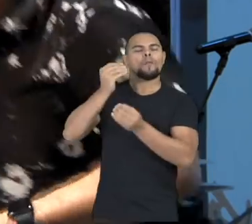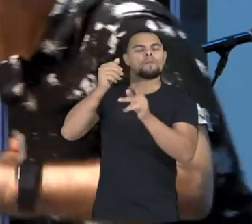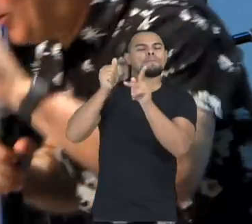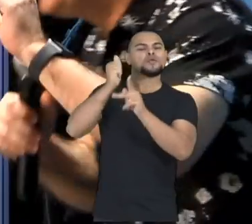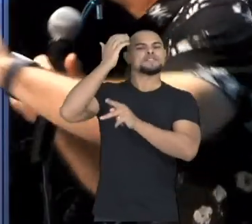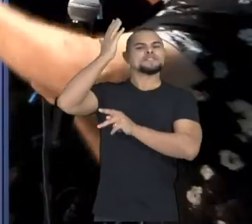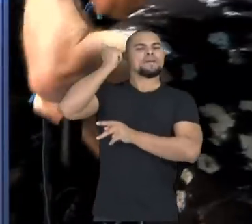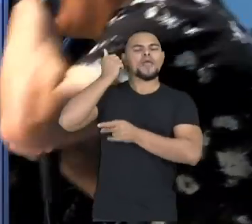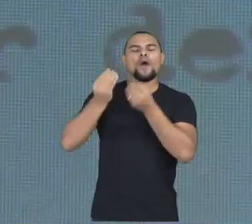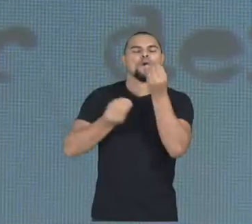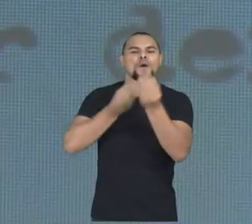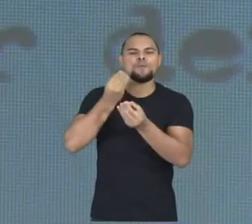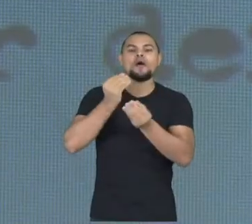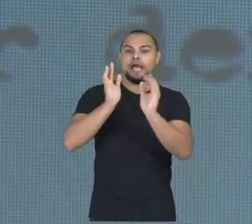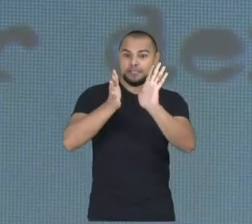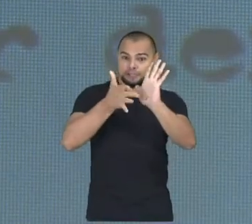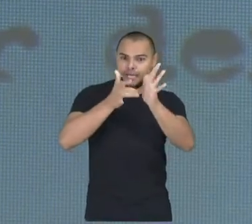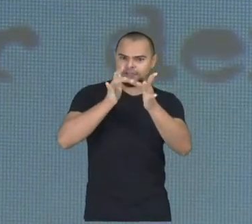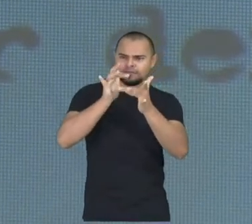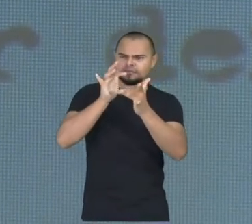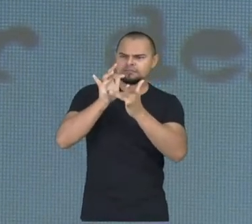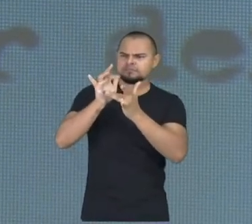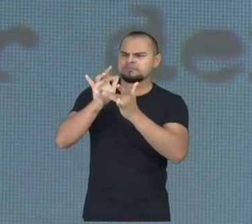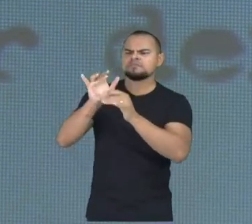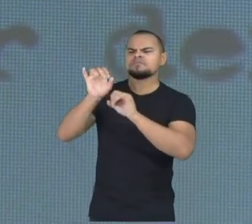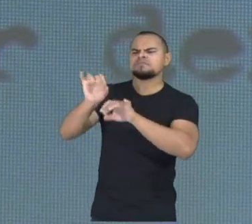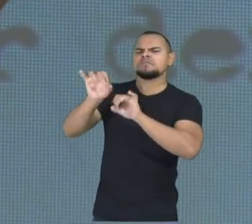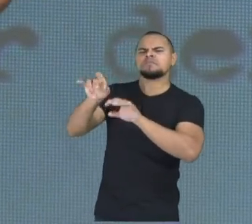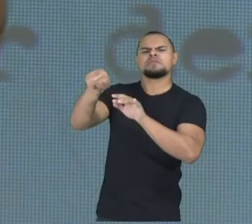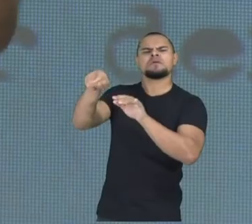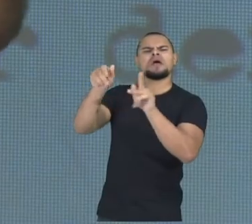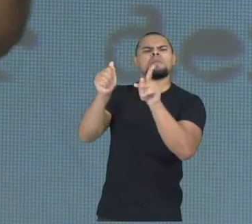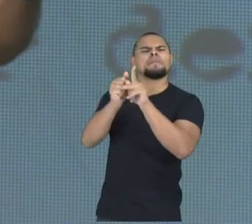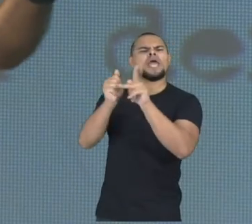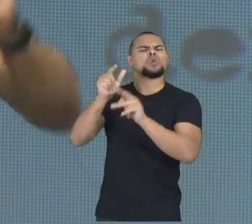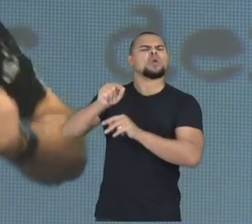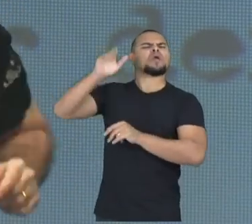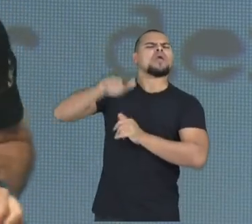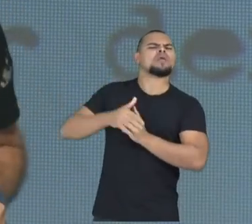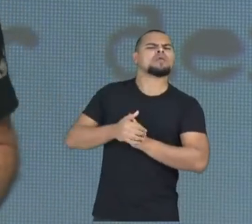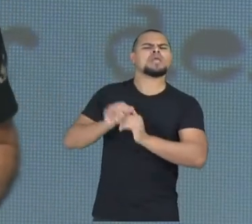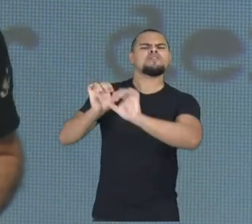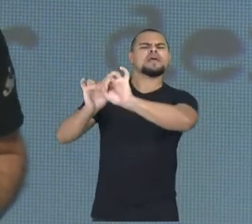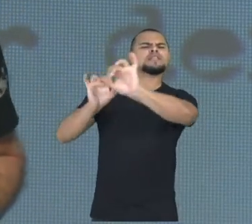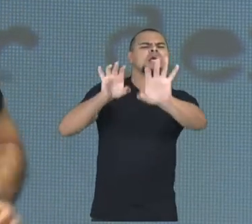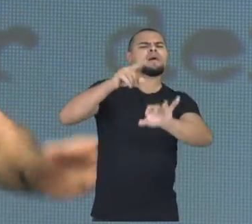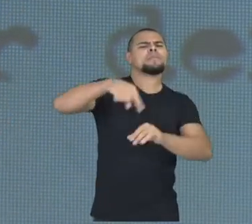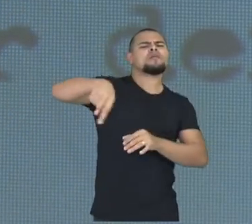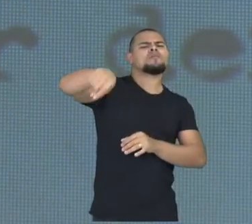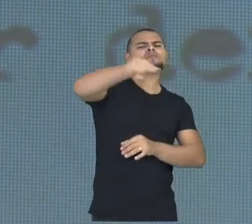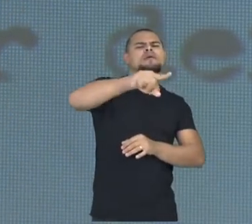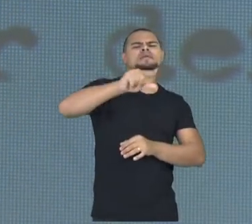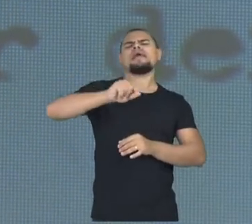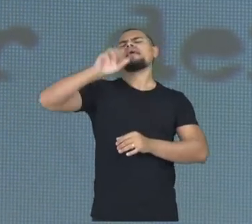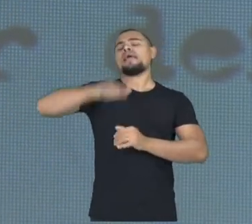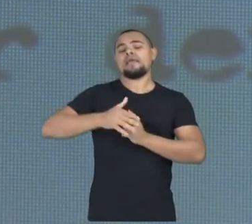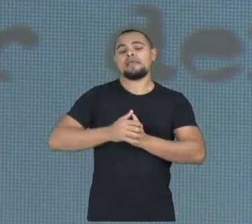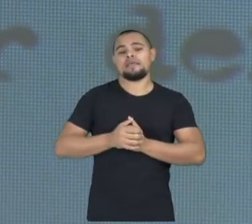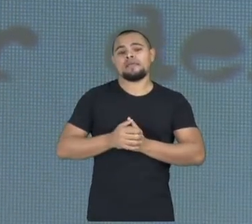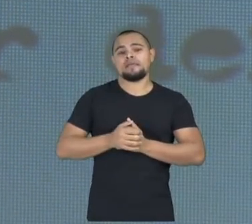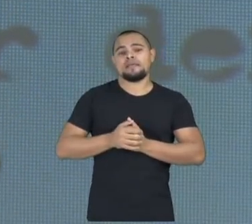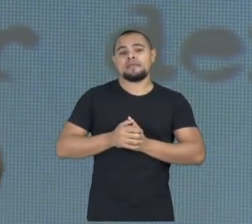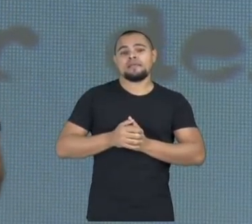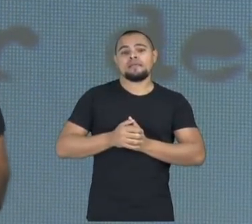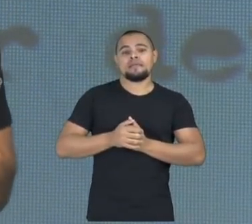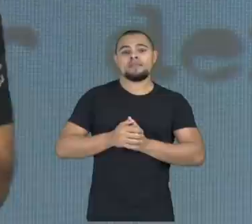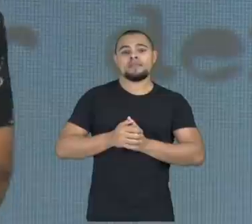Aí Jesus continua: quem ensinou isso a Pedro? E quem vai ensinar isso para vocês? Ou melhor, quem vai